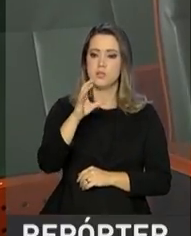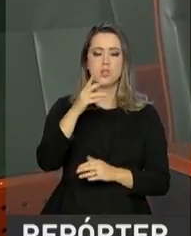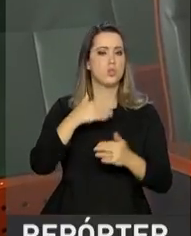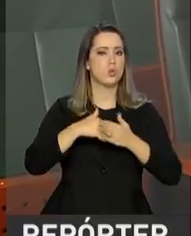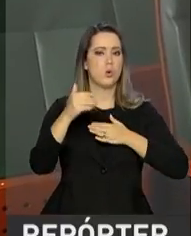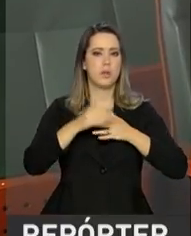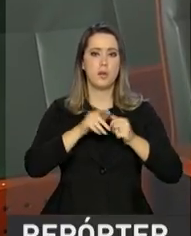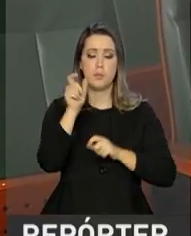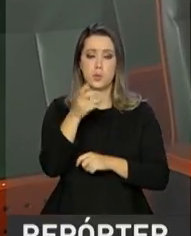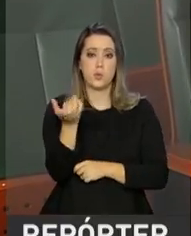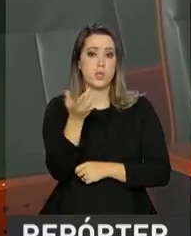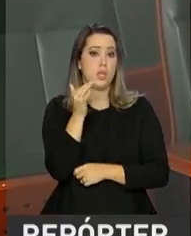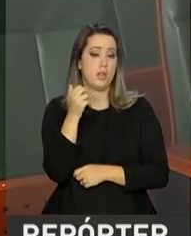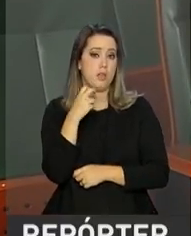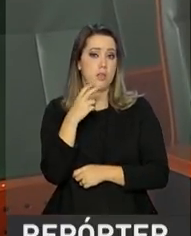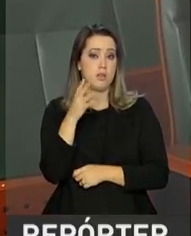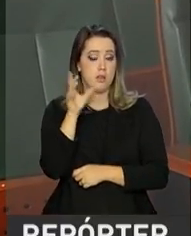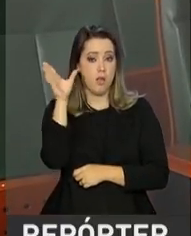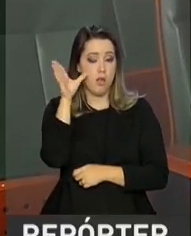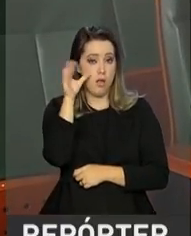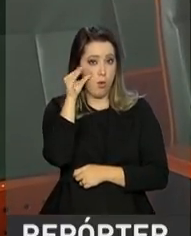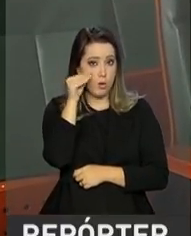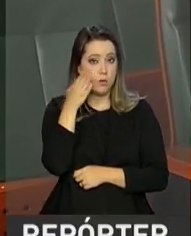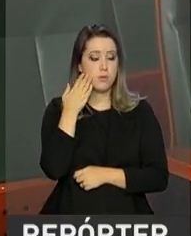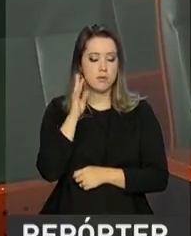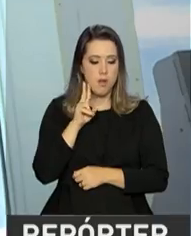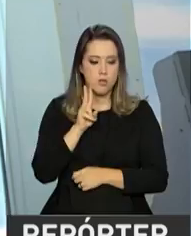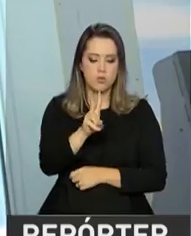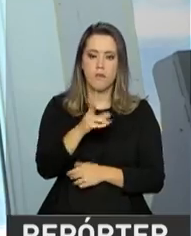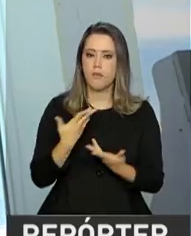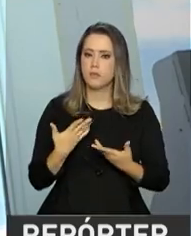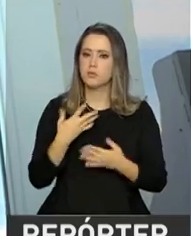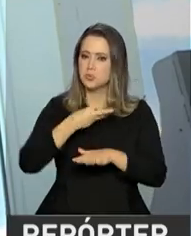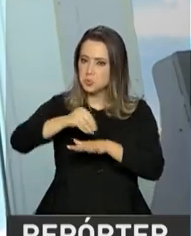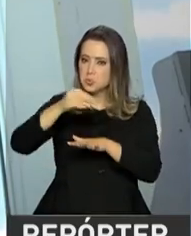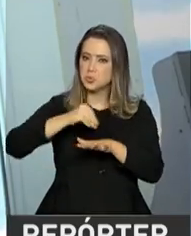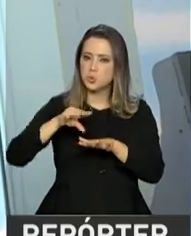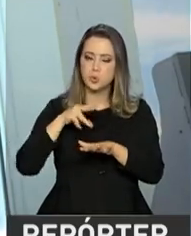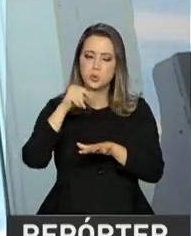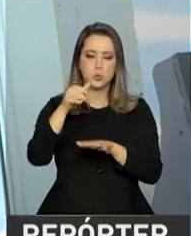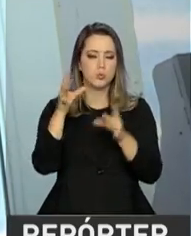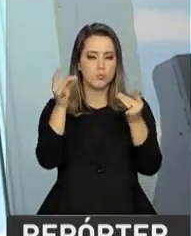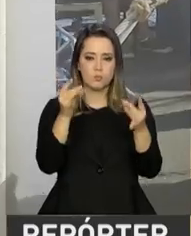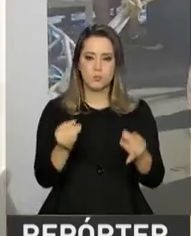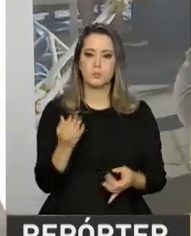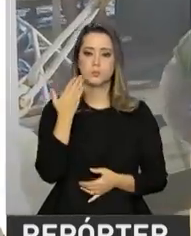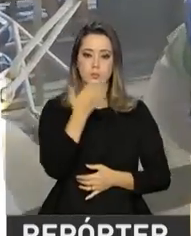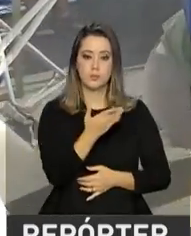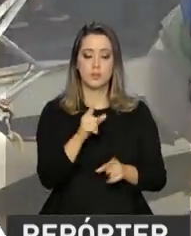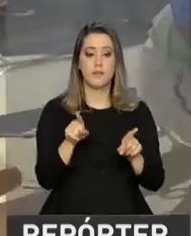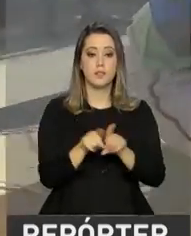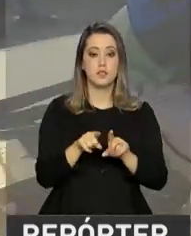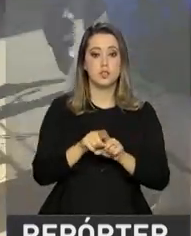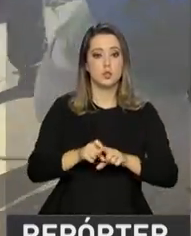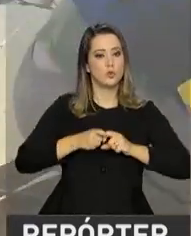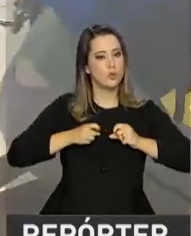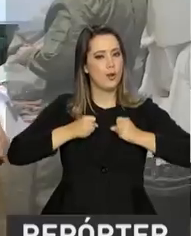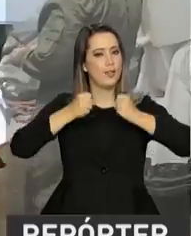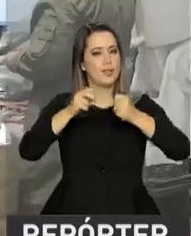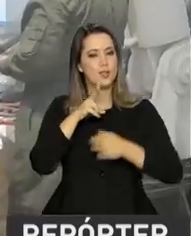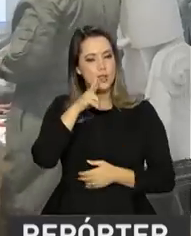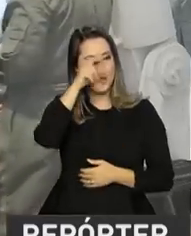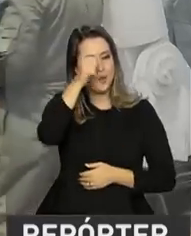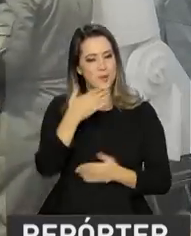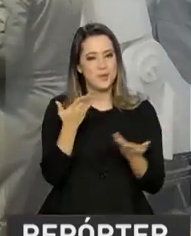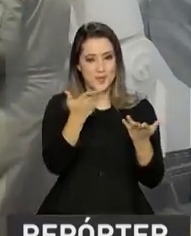um que tenha um pouco de curiosidade pode acessar. Conduzido pela experiência do comandante e pela energia da tripulação, o